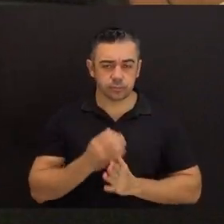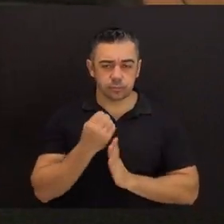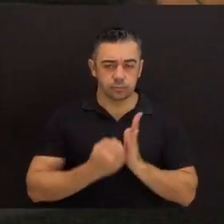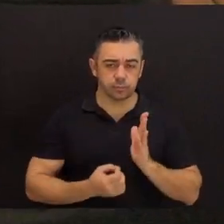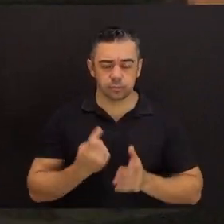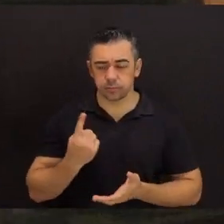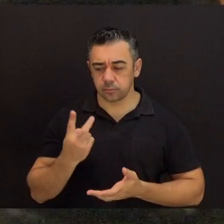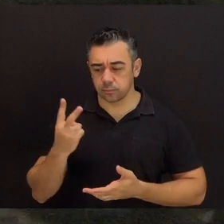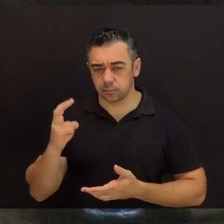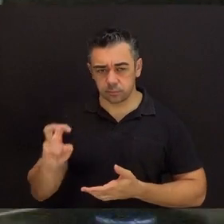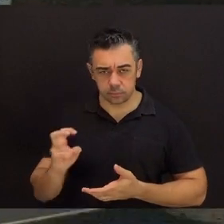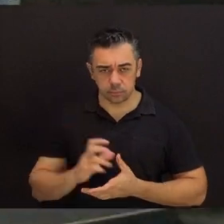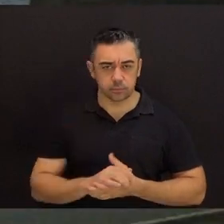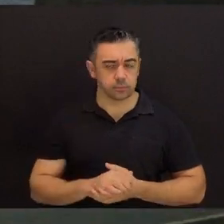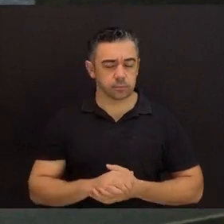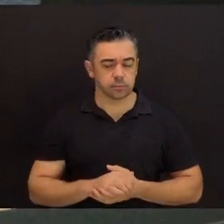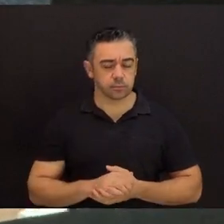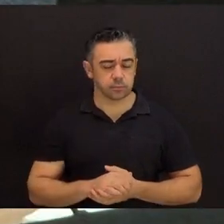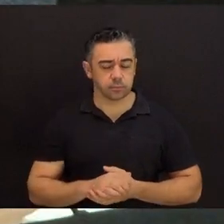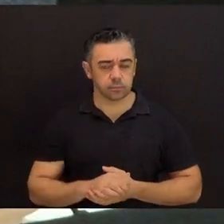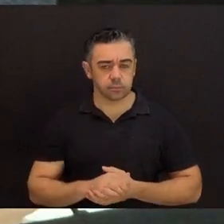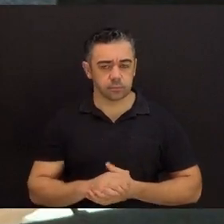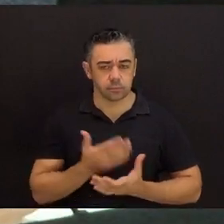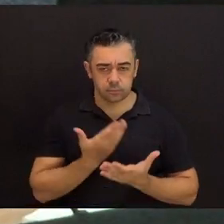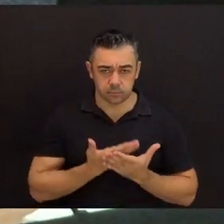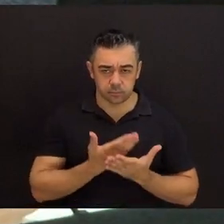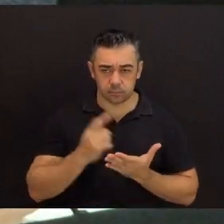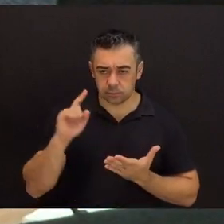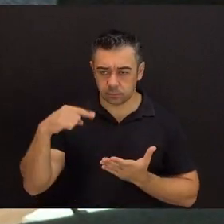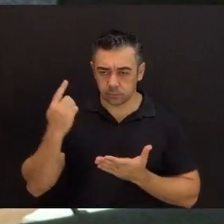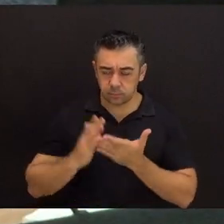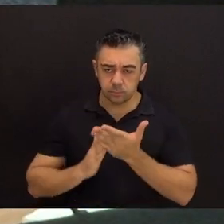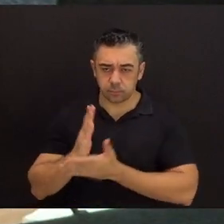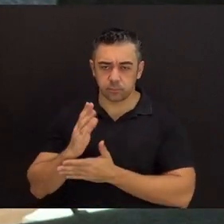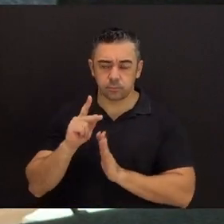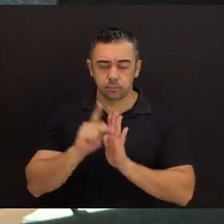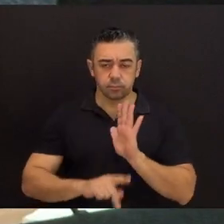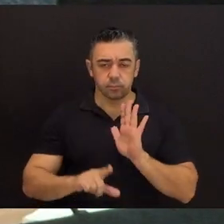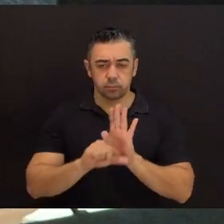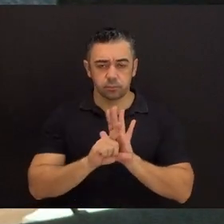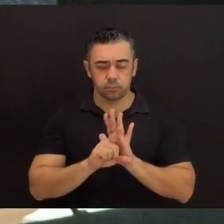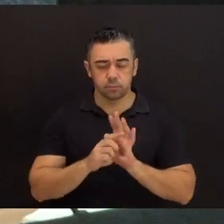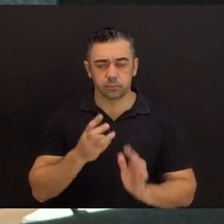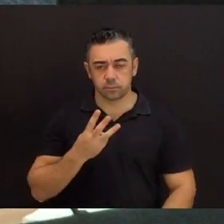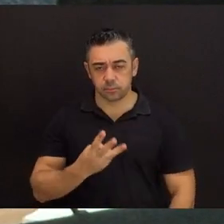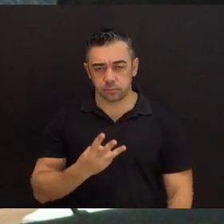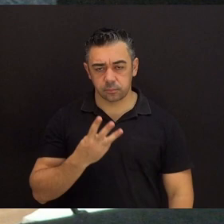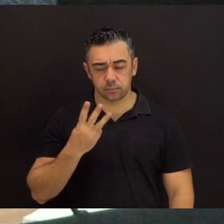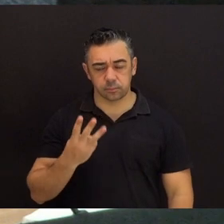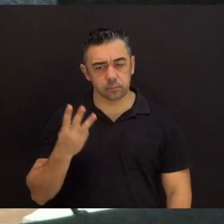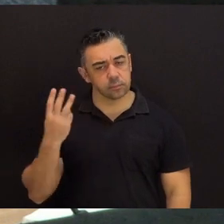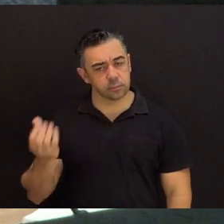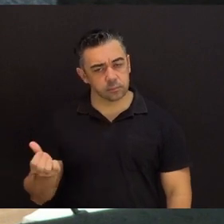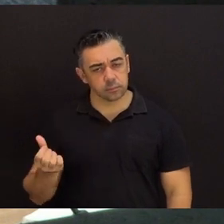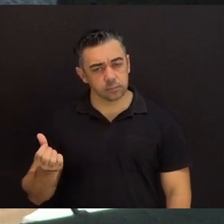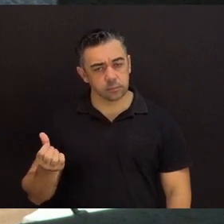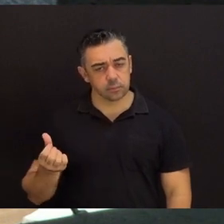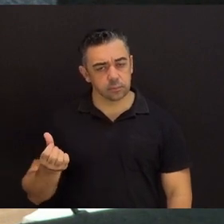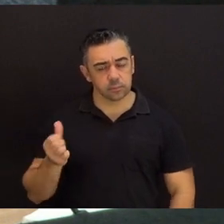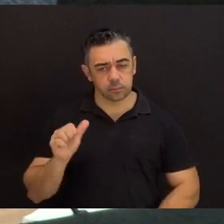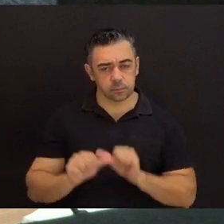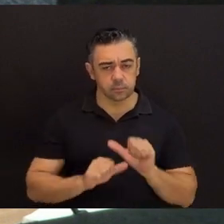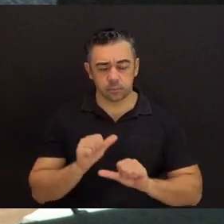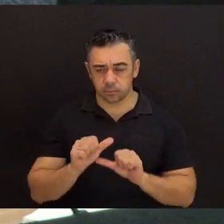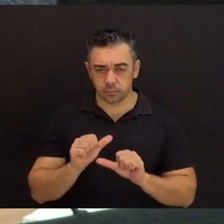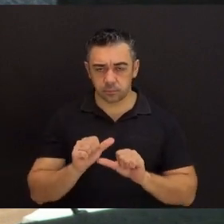125 encaminhando para estudo e posterior da aprovação os projetos de lei 336 que altera